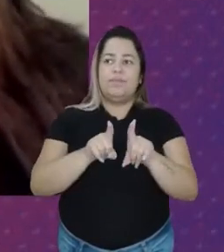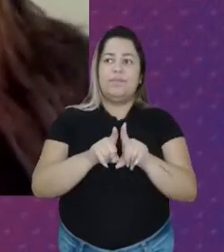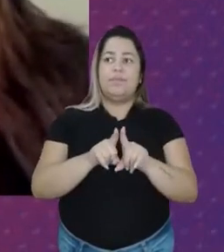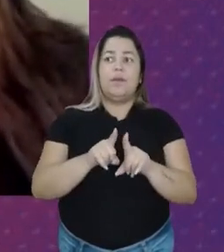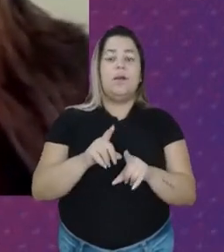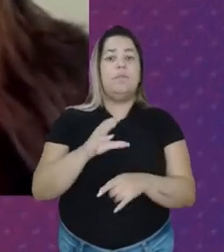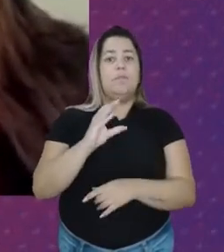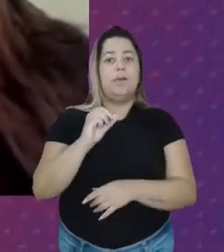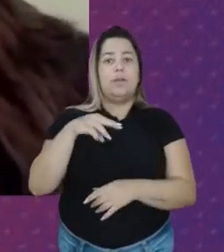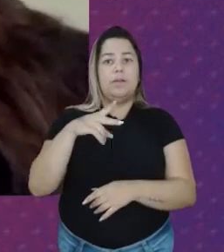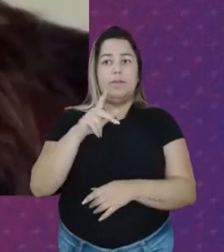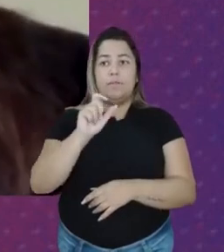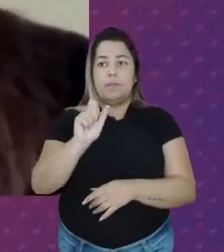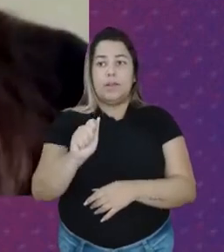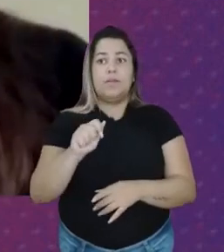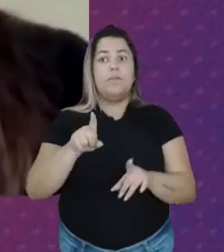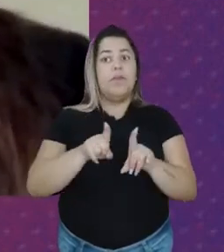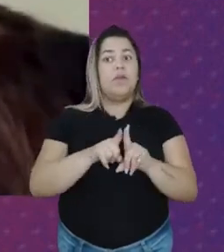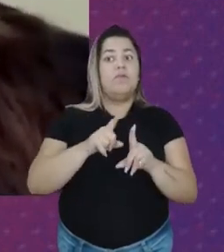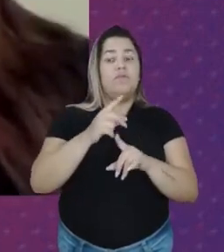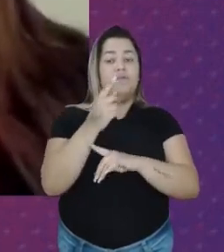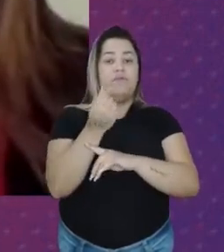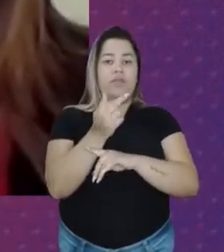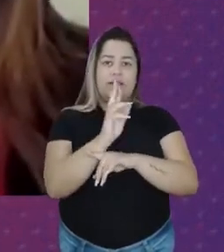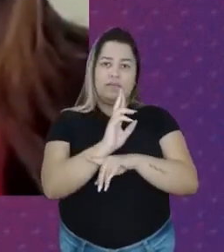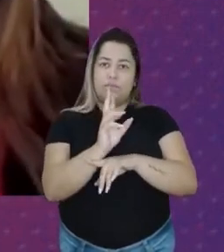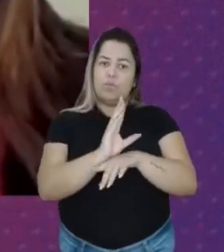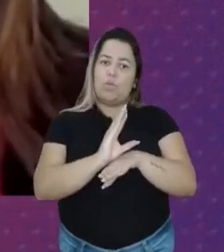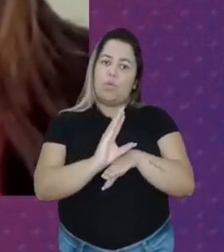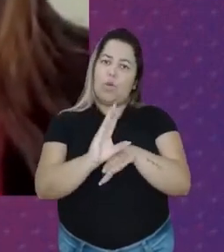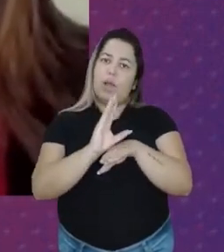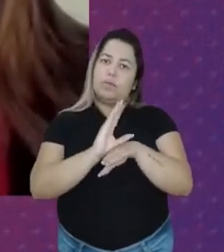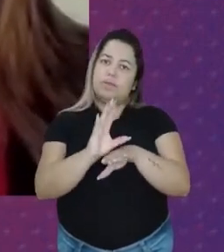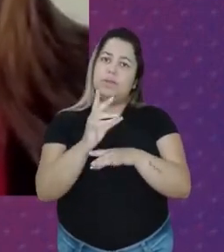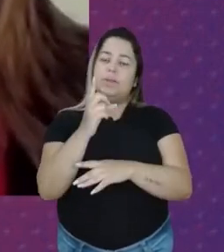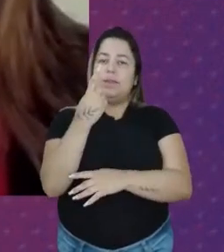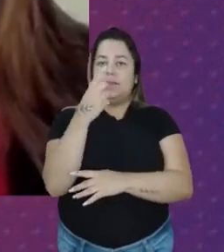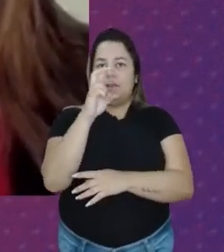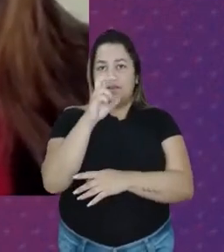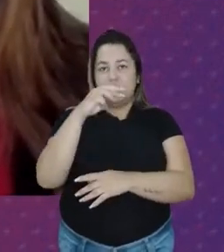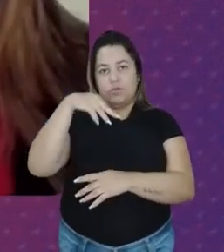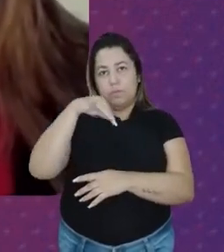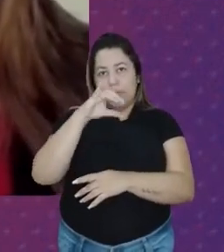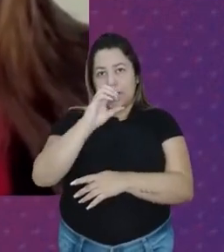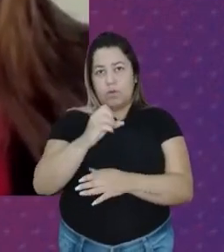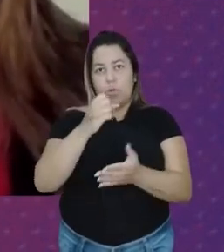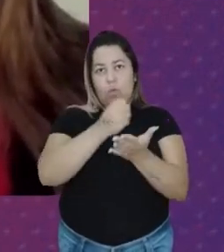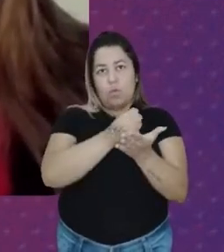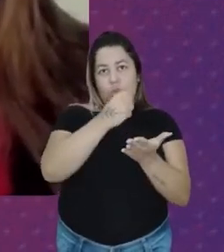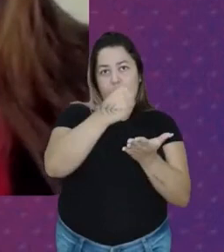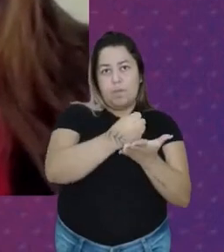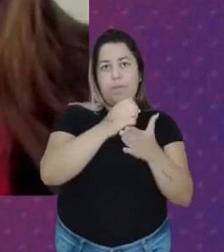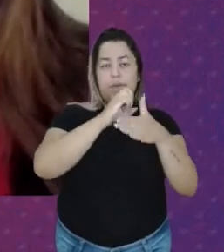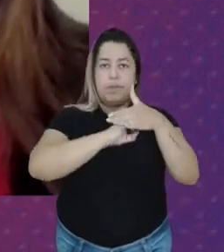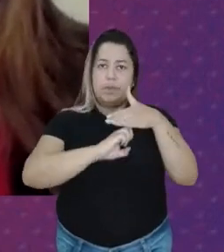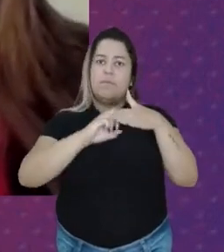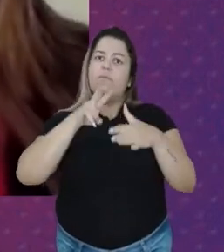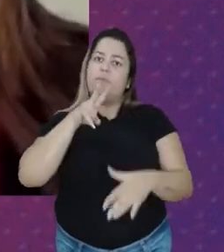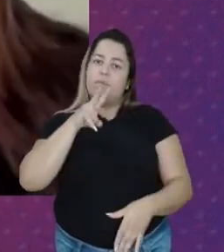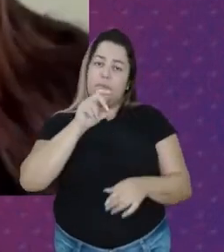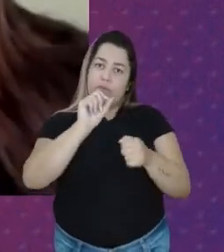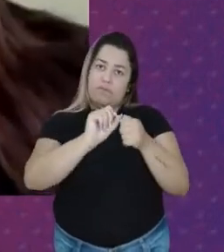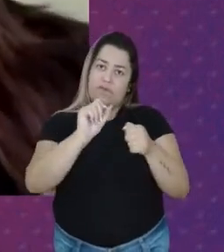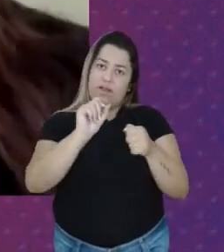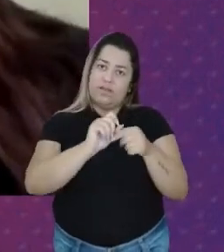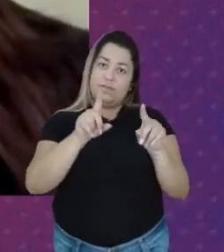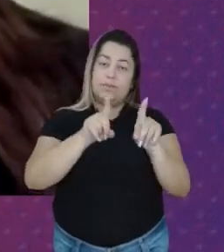sua campanha é pelo financiamento coletivo. A partir do dia 15 de maio, já é permitido contratar uma empresa que faça esse tipo de operação.